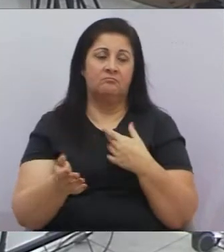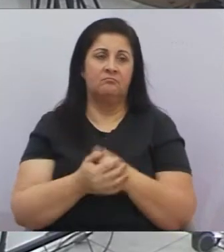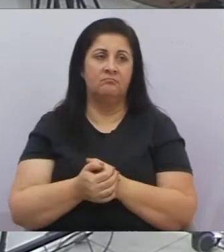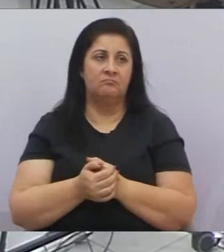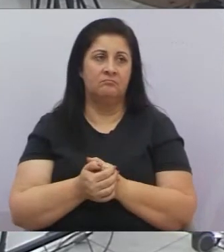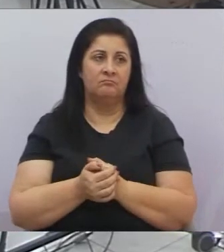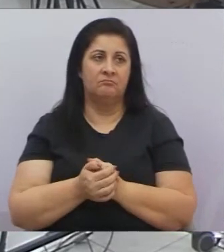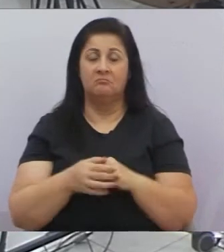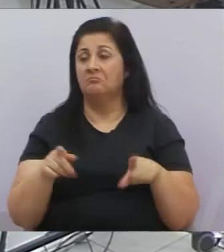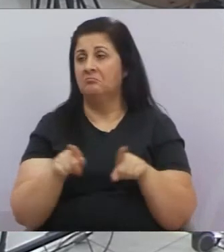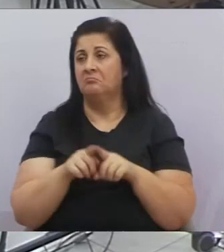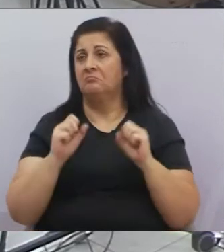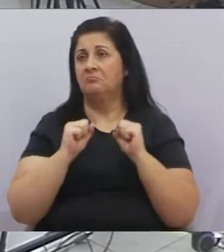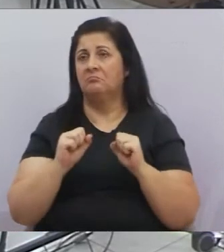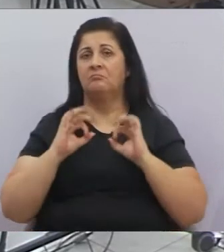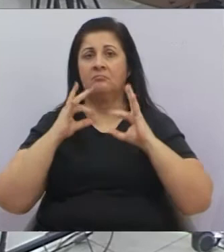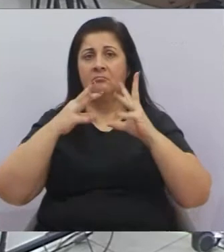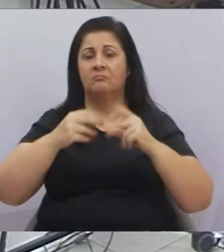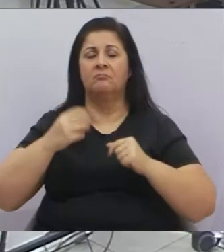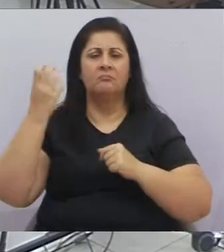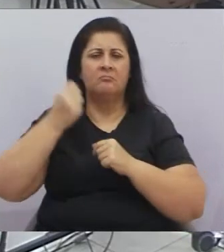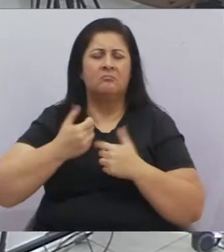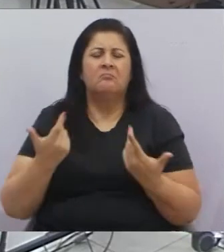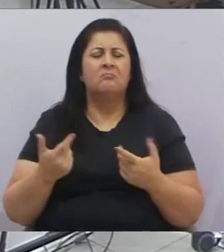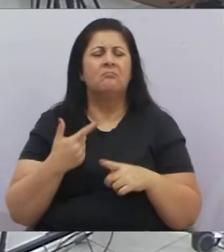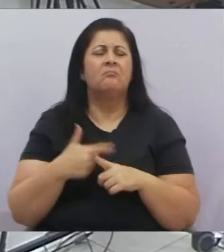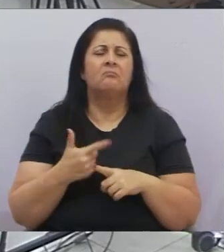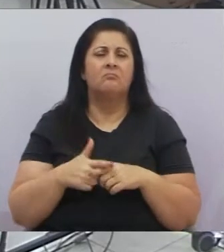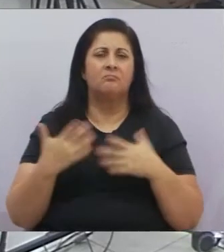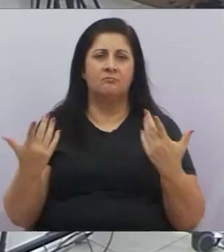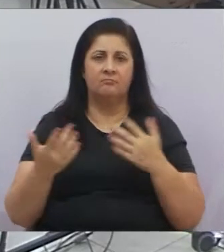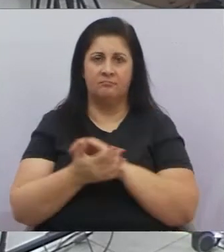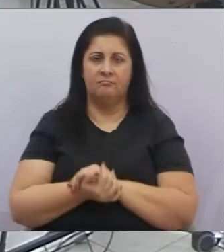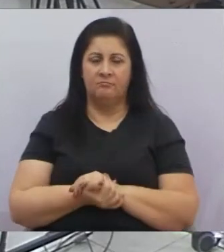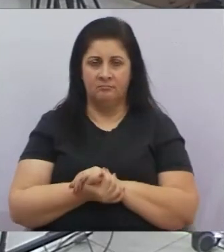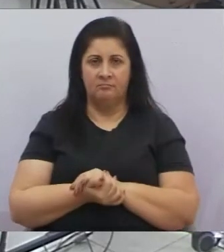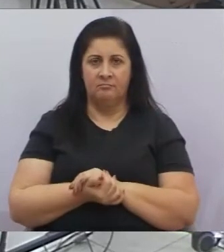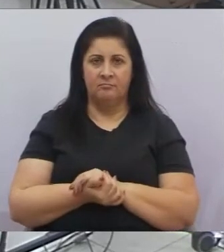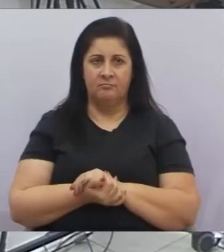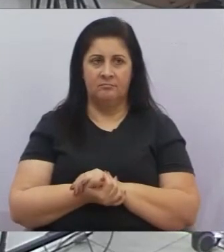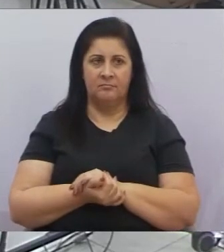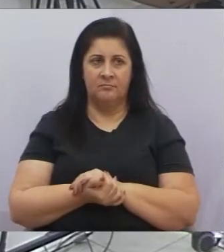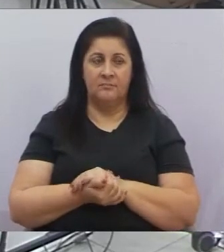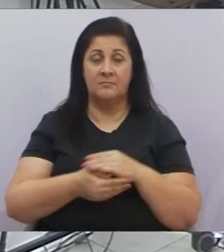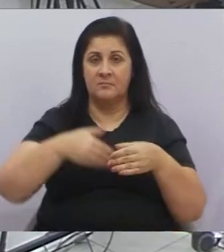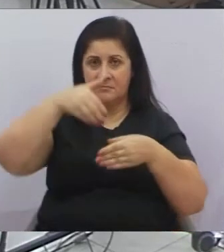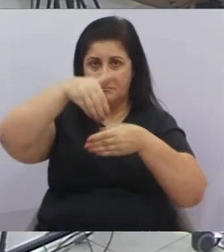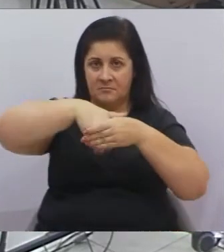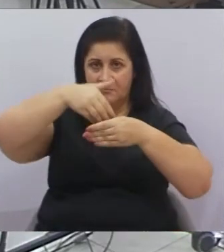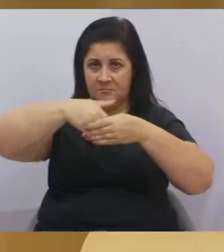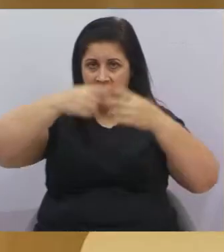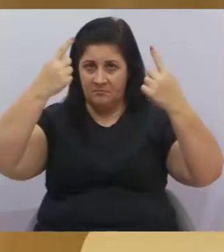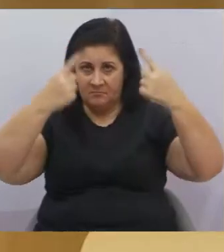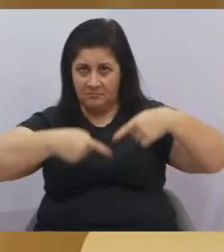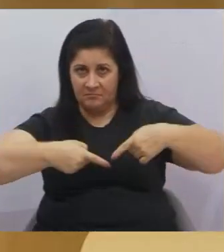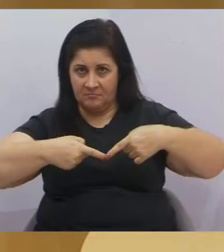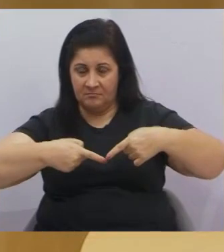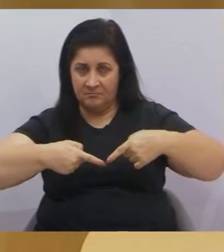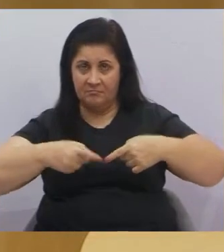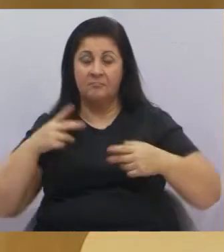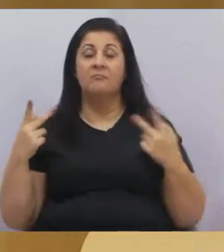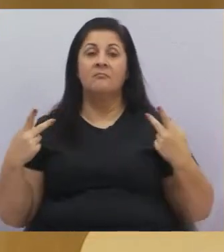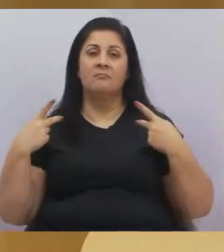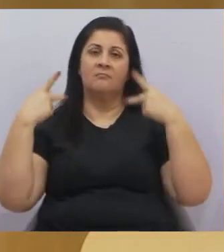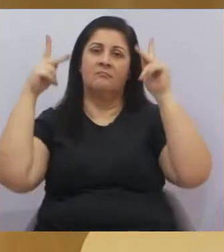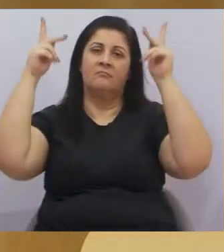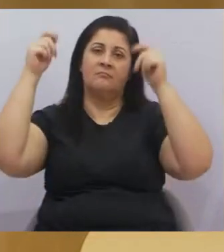ser todos brancos nessa casa? Qual o problema que tem? Na disputa eleitoral, eu acho que ganha quem lutou